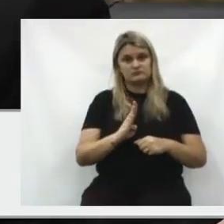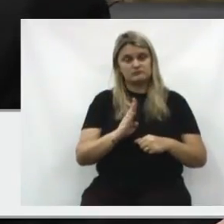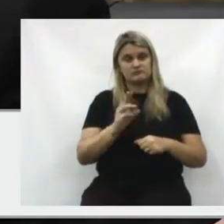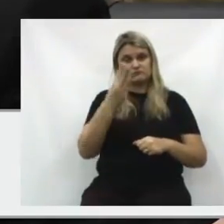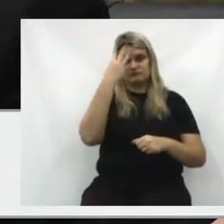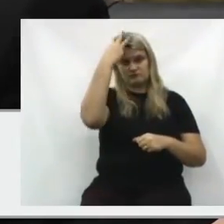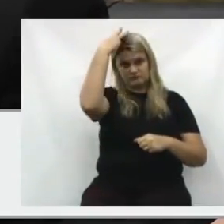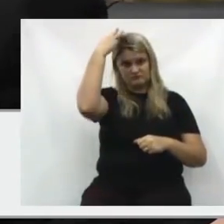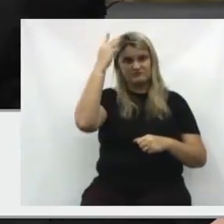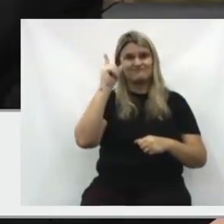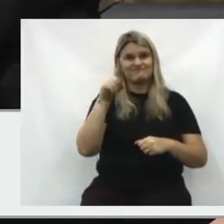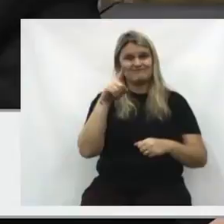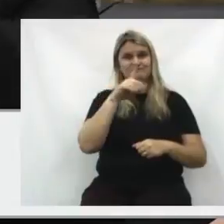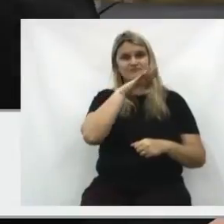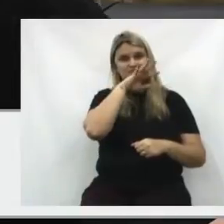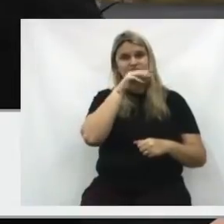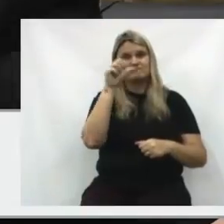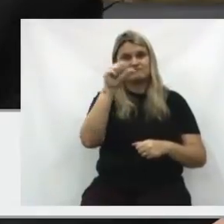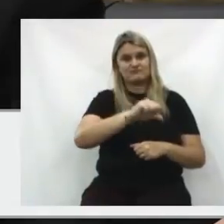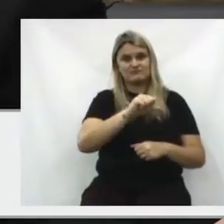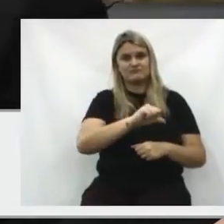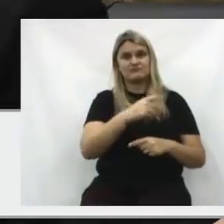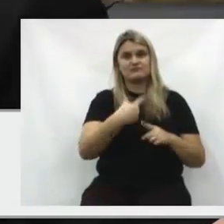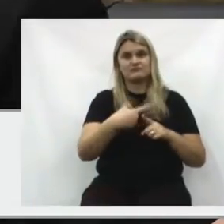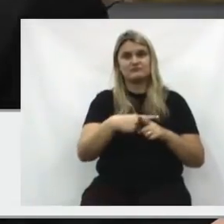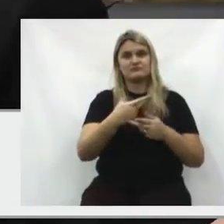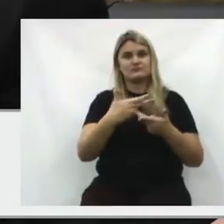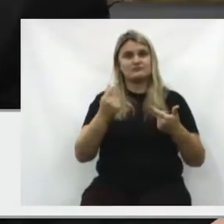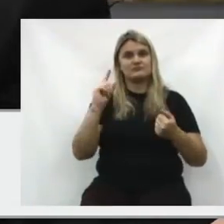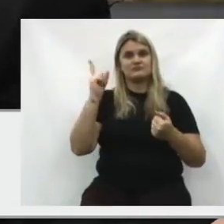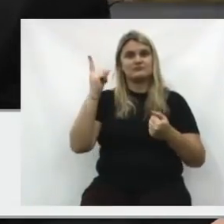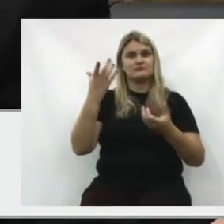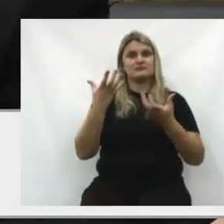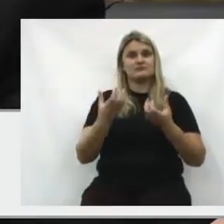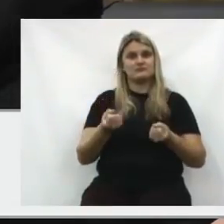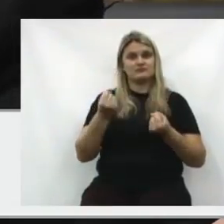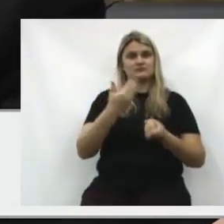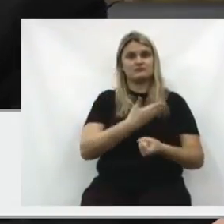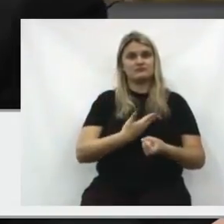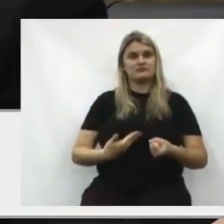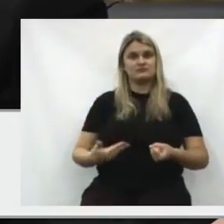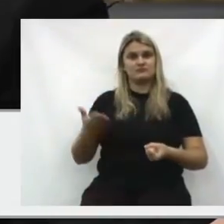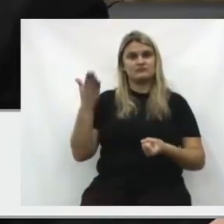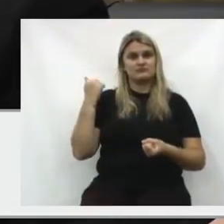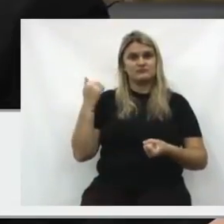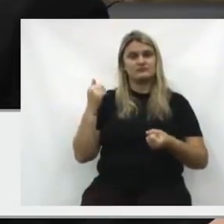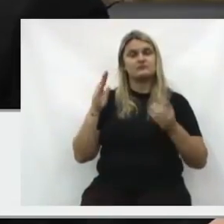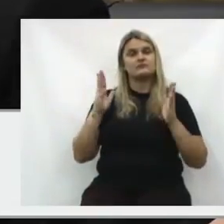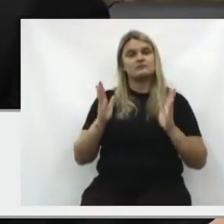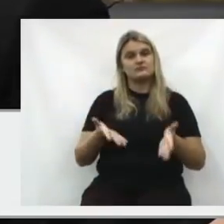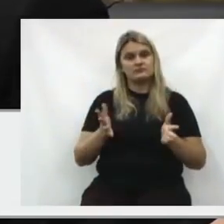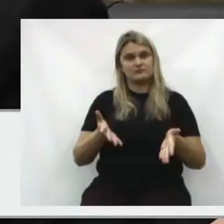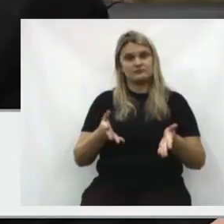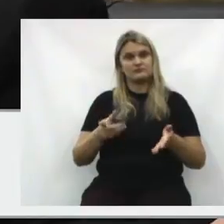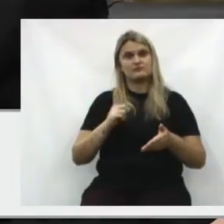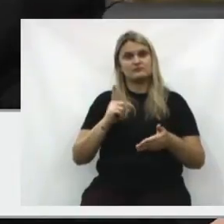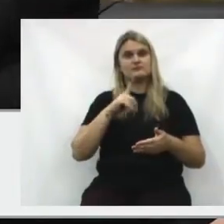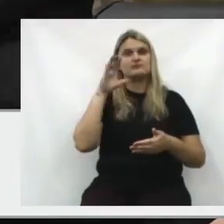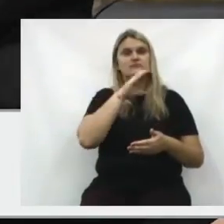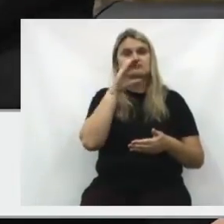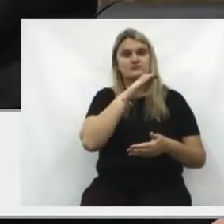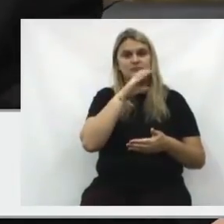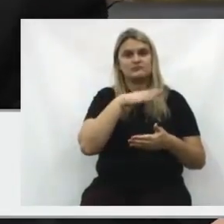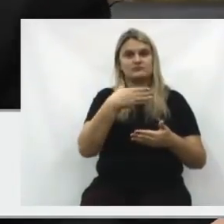vejo que o Brasil toma um rumo muito pior. Medidas que não foram permitidas no governo anterior e